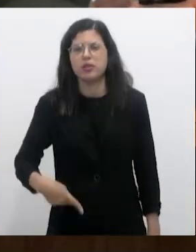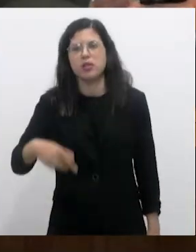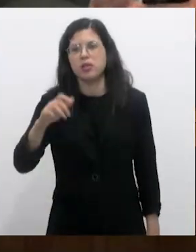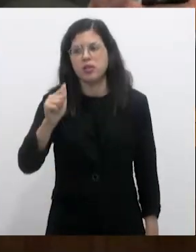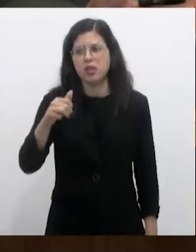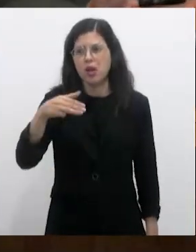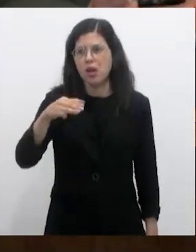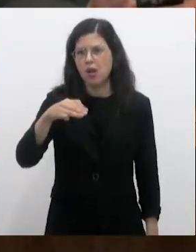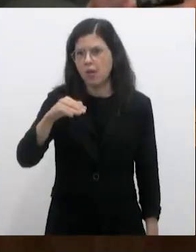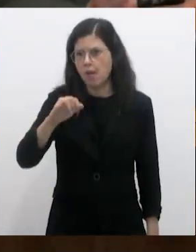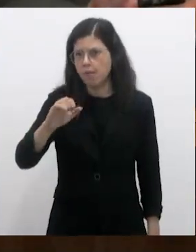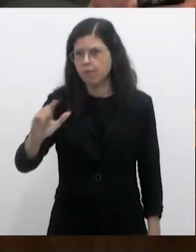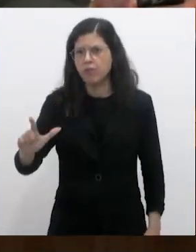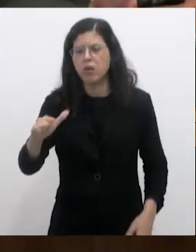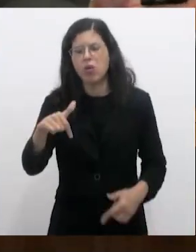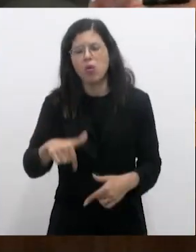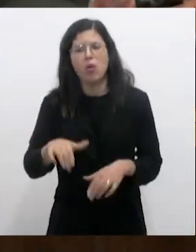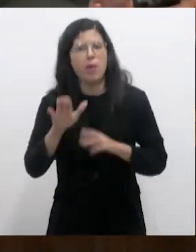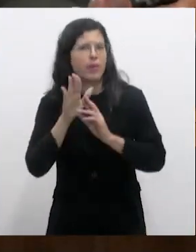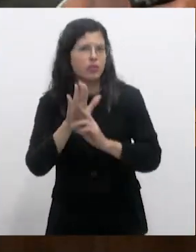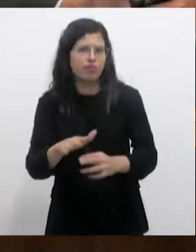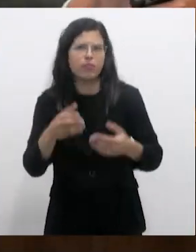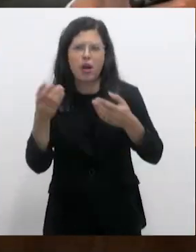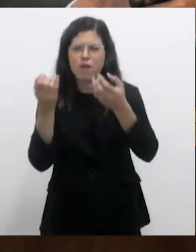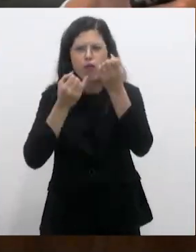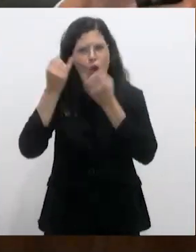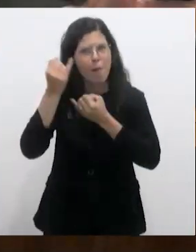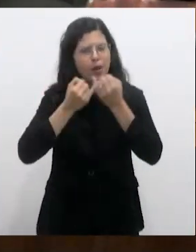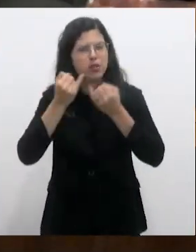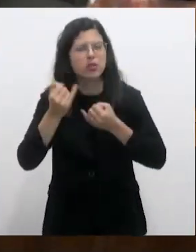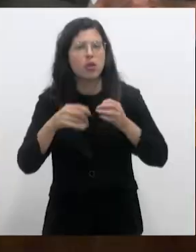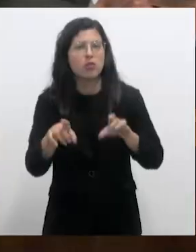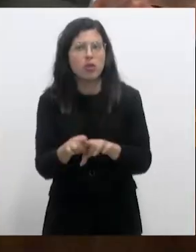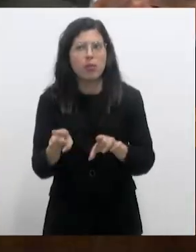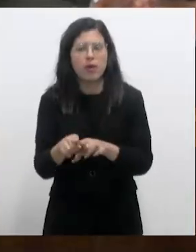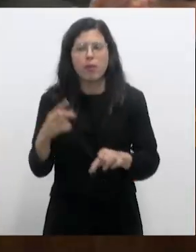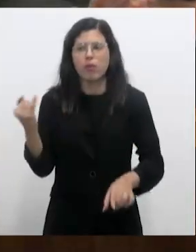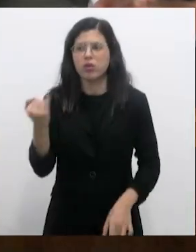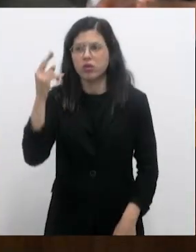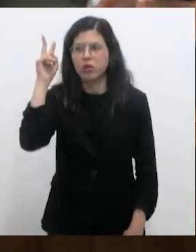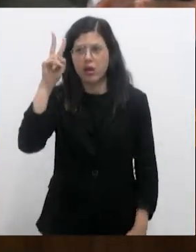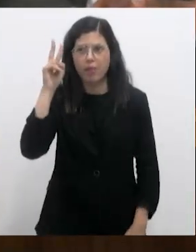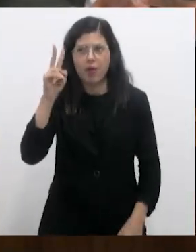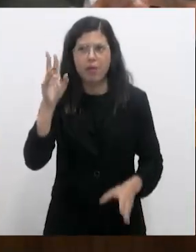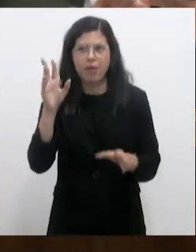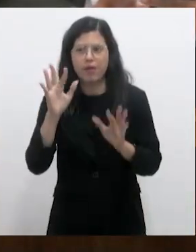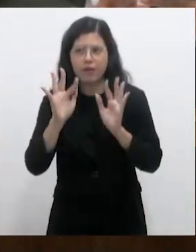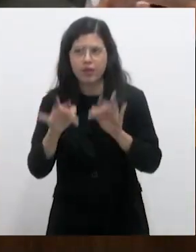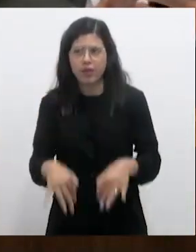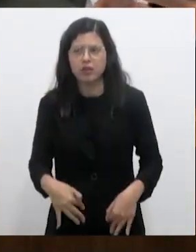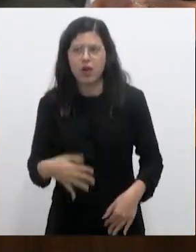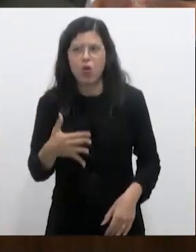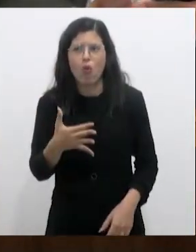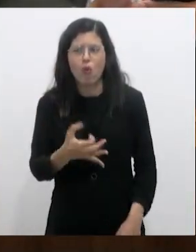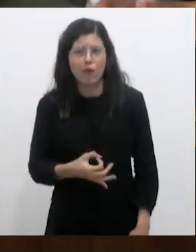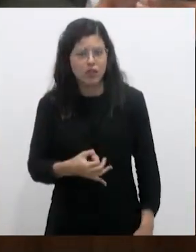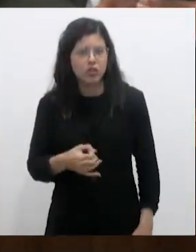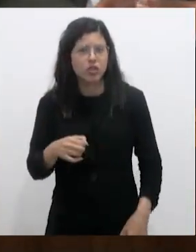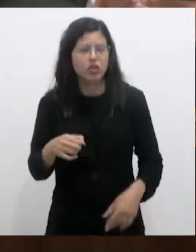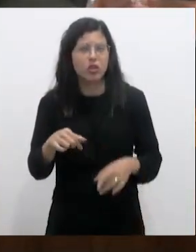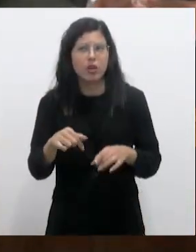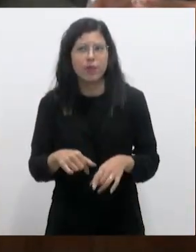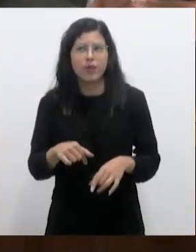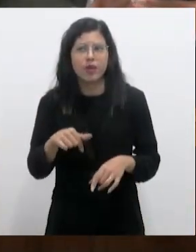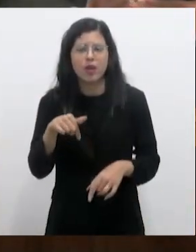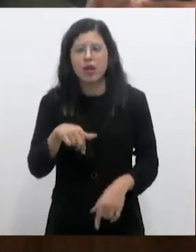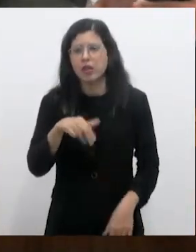representante, para que ele possa dar as devidas informações. Vale lembrar que, até para concluir, presidente, tamanha covardia, essa criança, ela usa